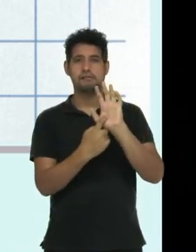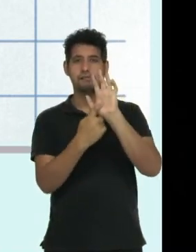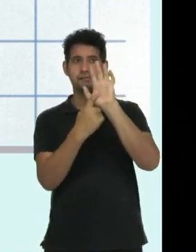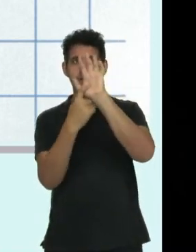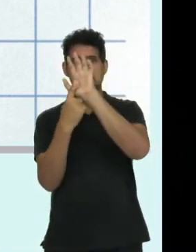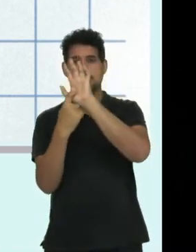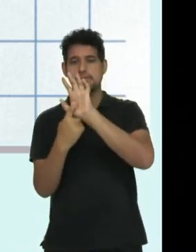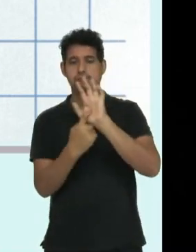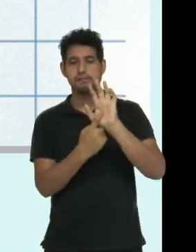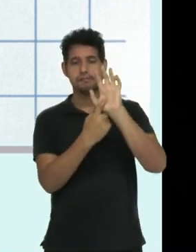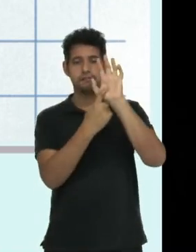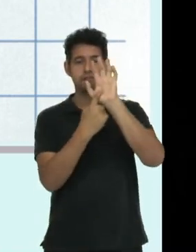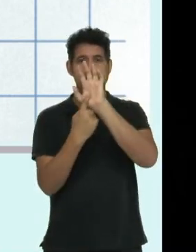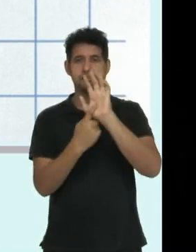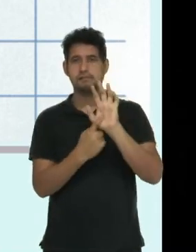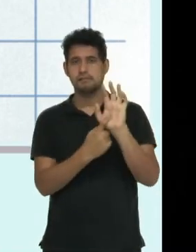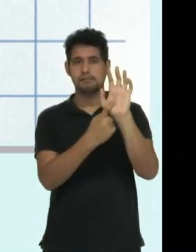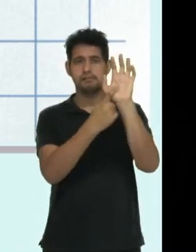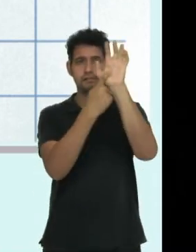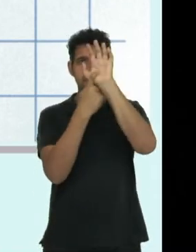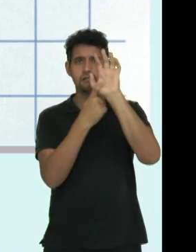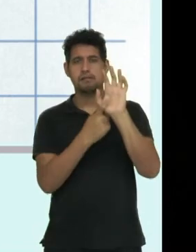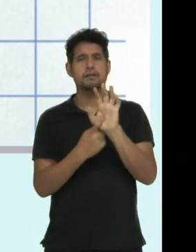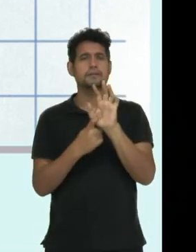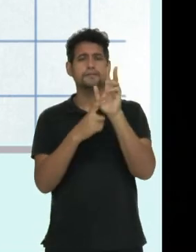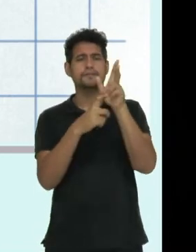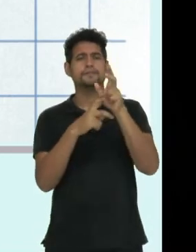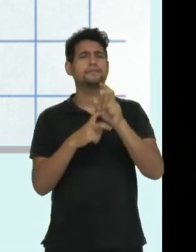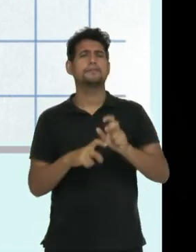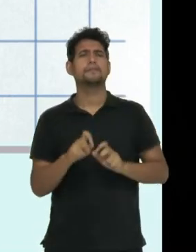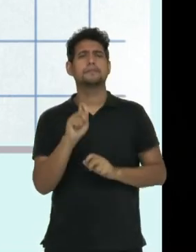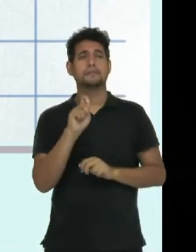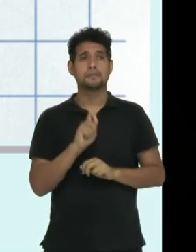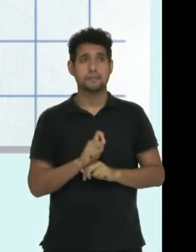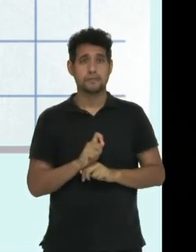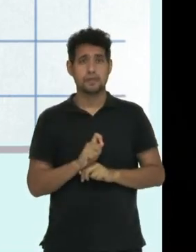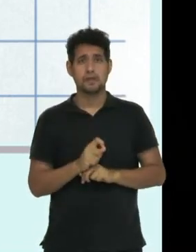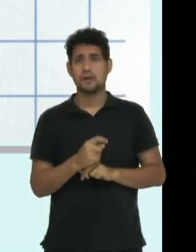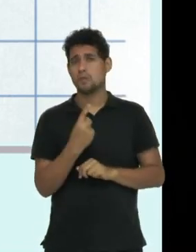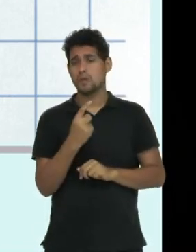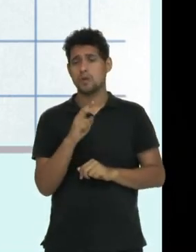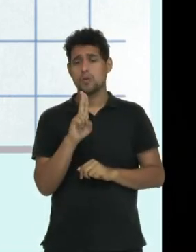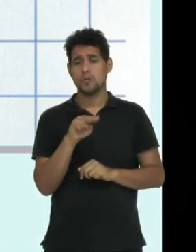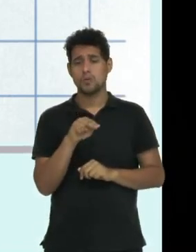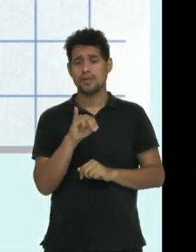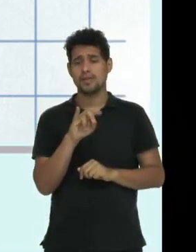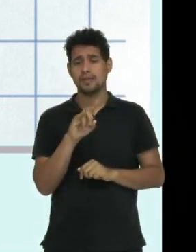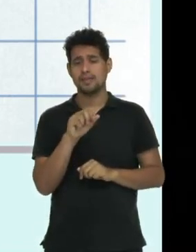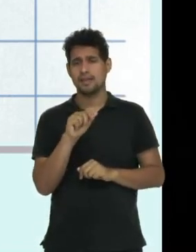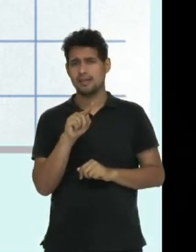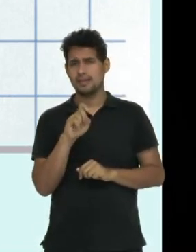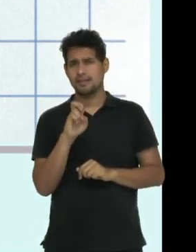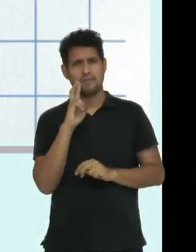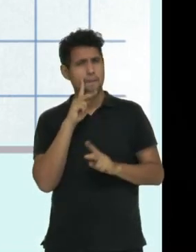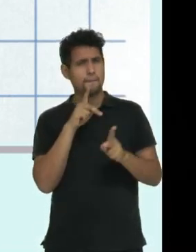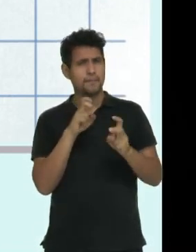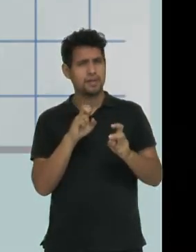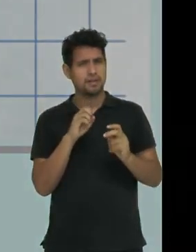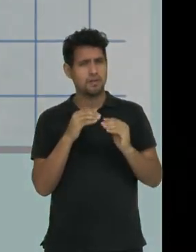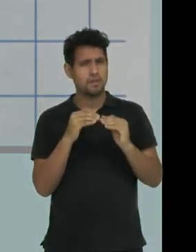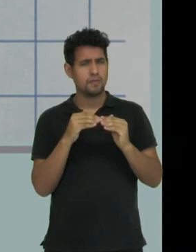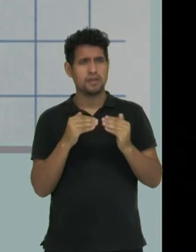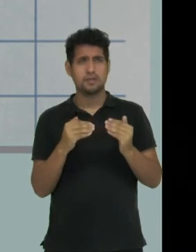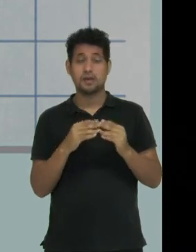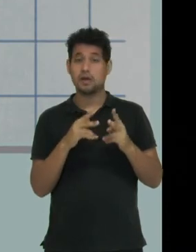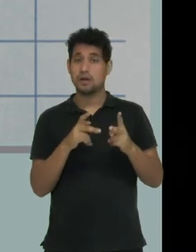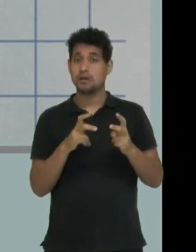posicionar e ver que essa bordinha, ela é exatamente o quê? Uma unidade, não é? Vamos ver se é isso? Então, aí a gente vem aqui,